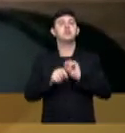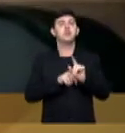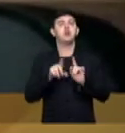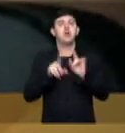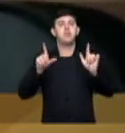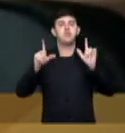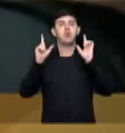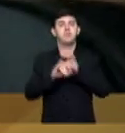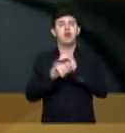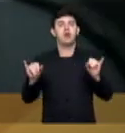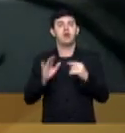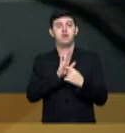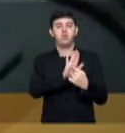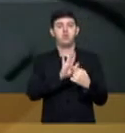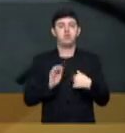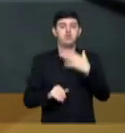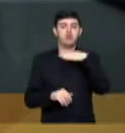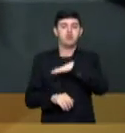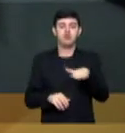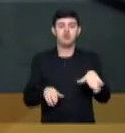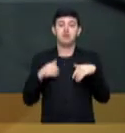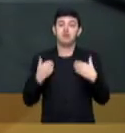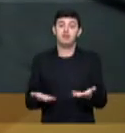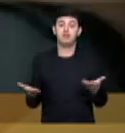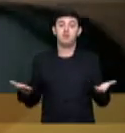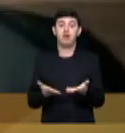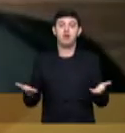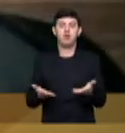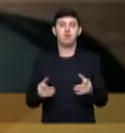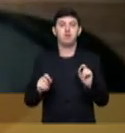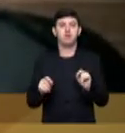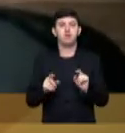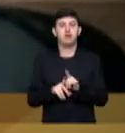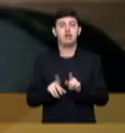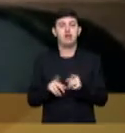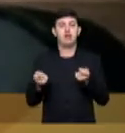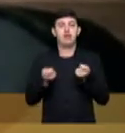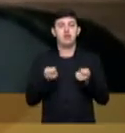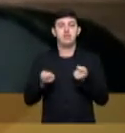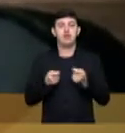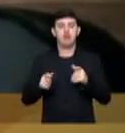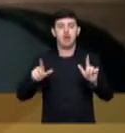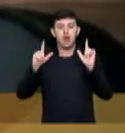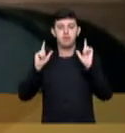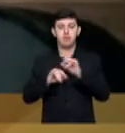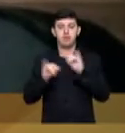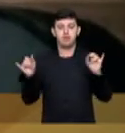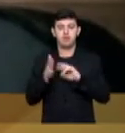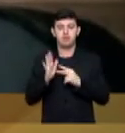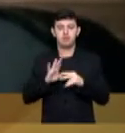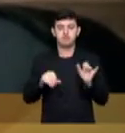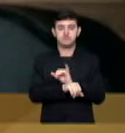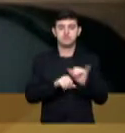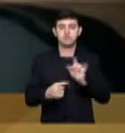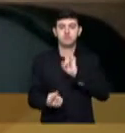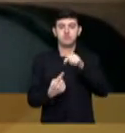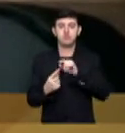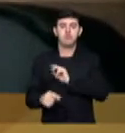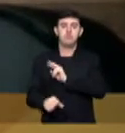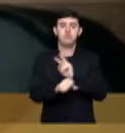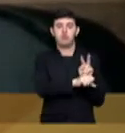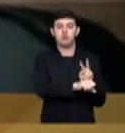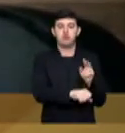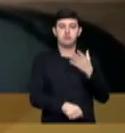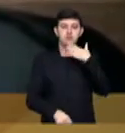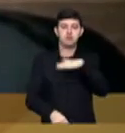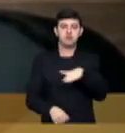produtos. Por isso, inegavelmente, limitar a publicidade é um meio para proteger a saúde de